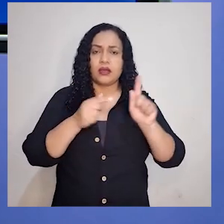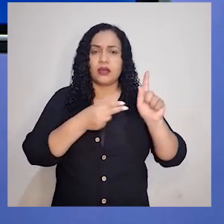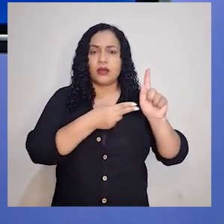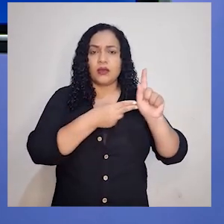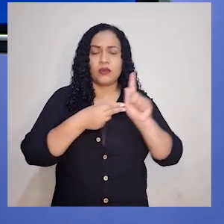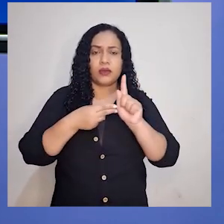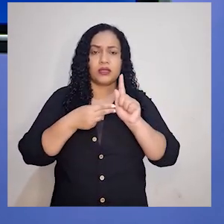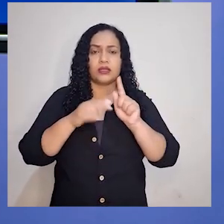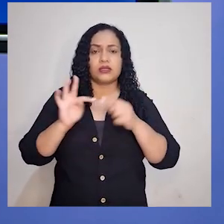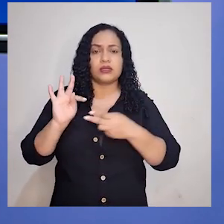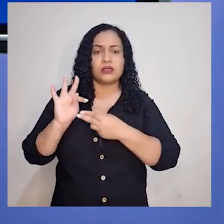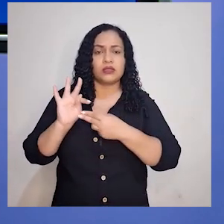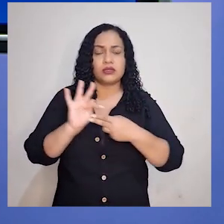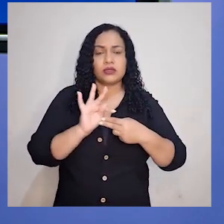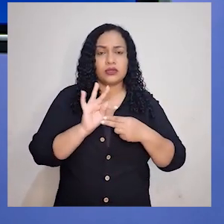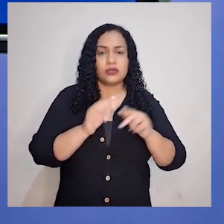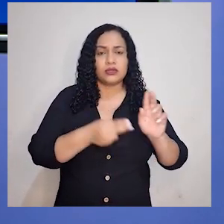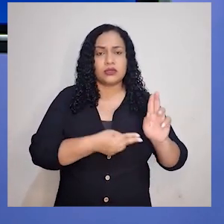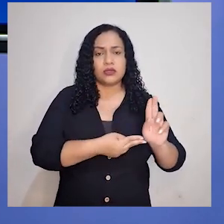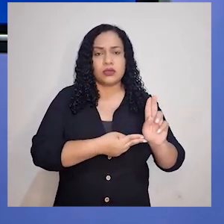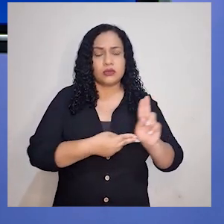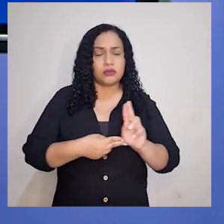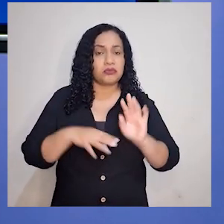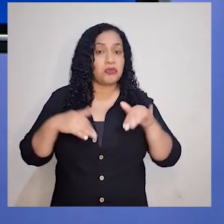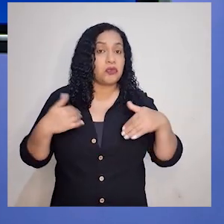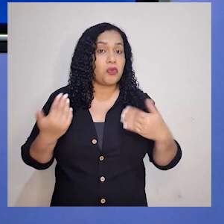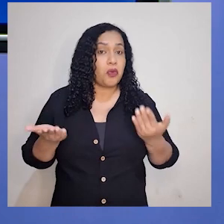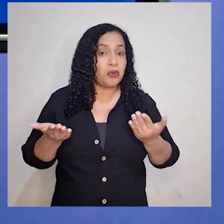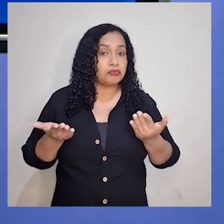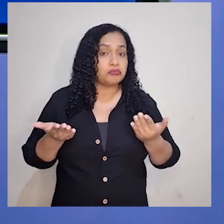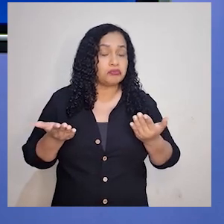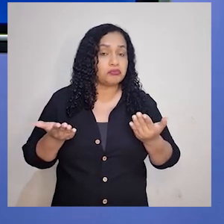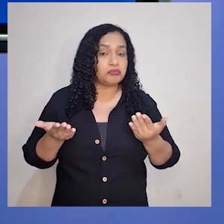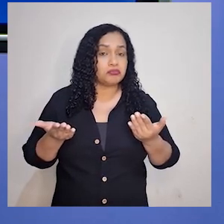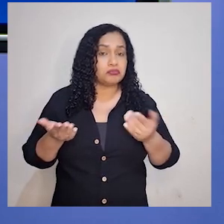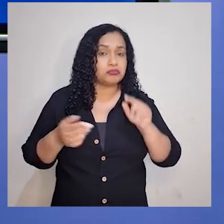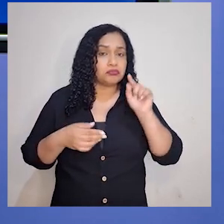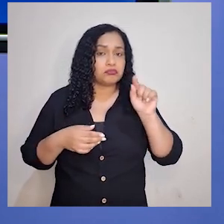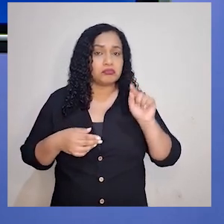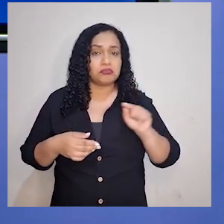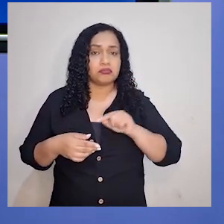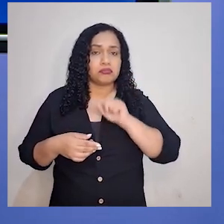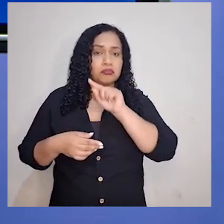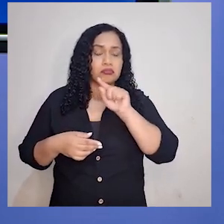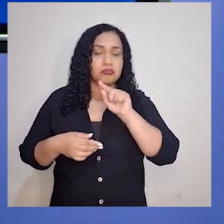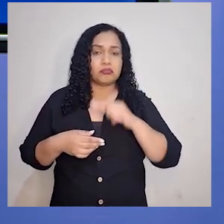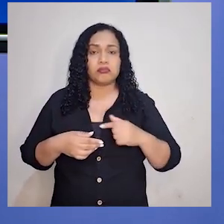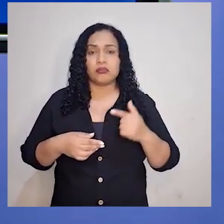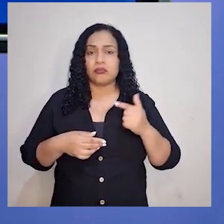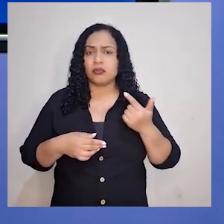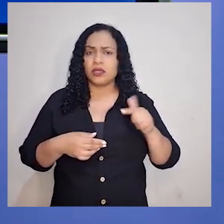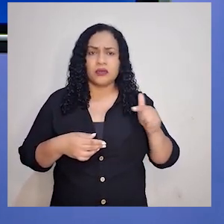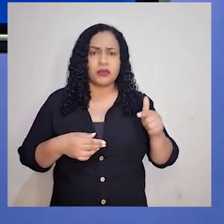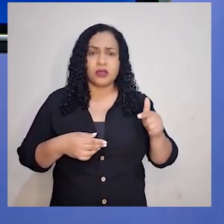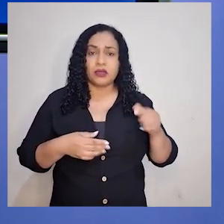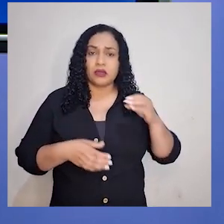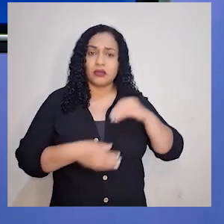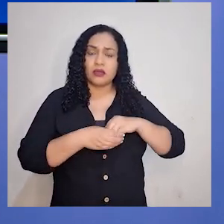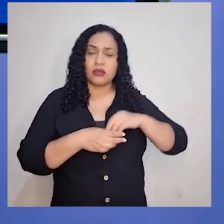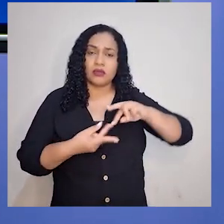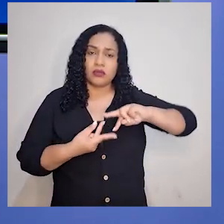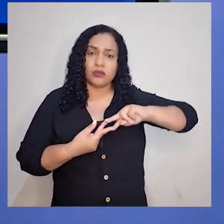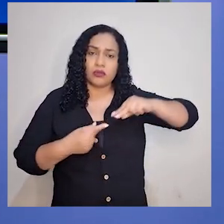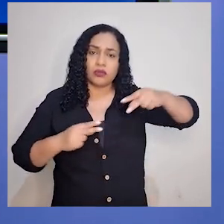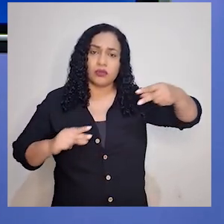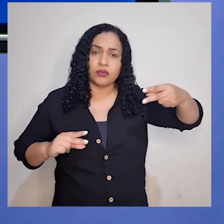guanina, timina, uracila ou citosina? Qual base dessas listadas aqui